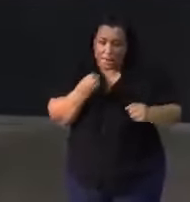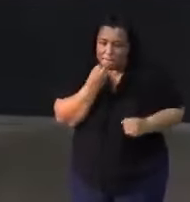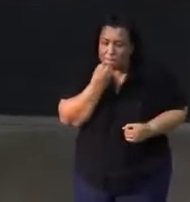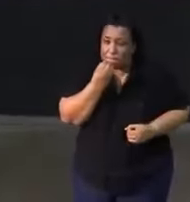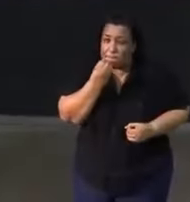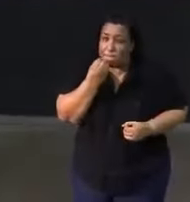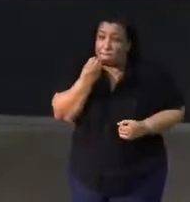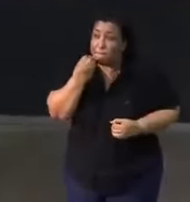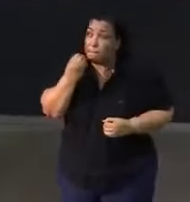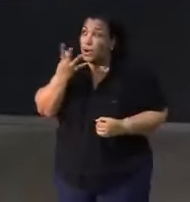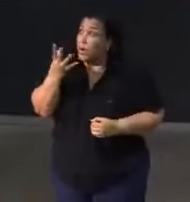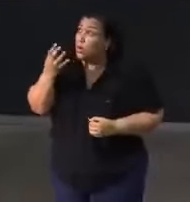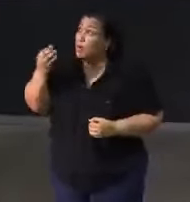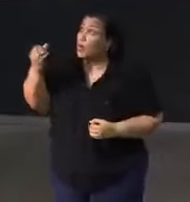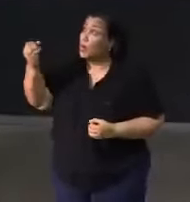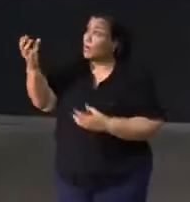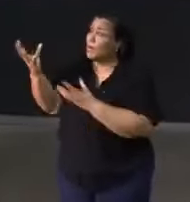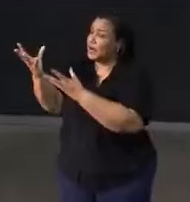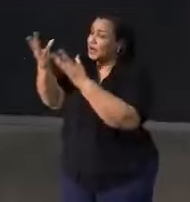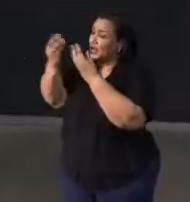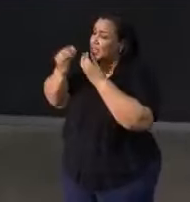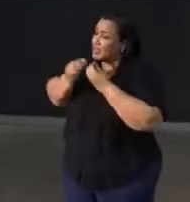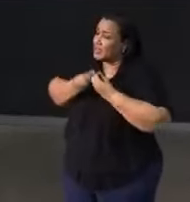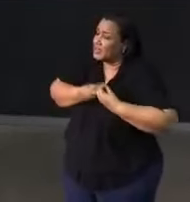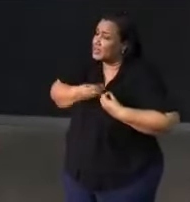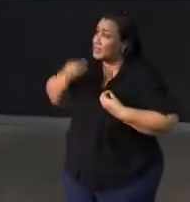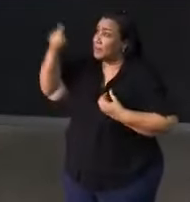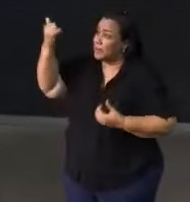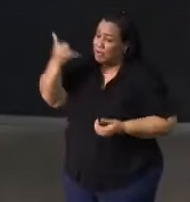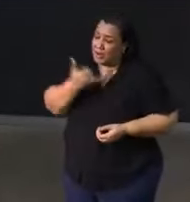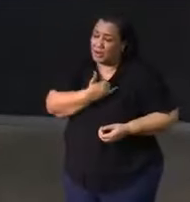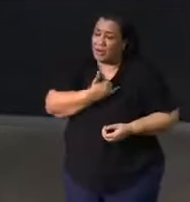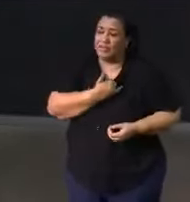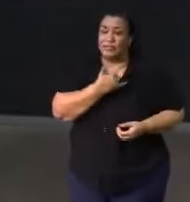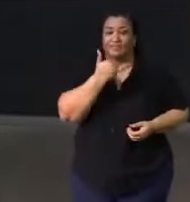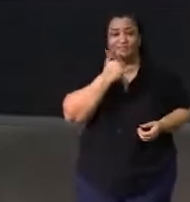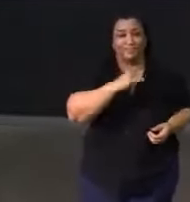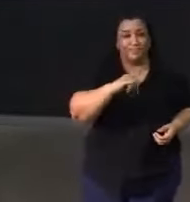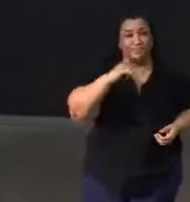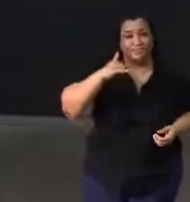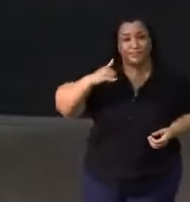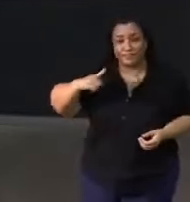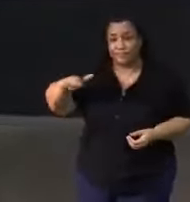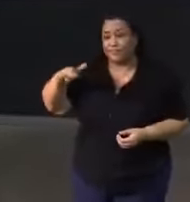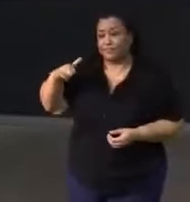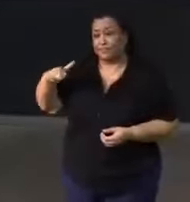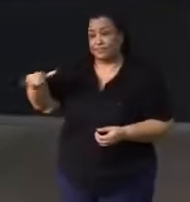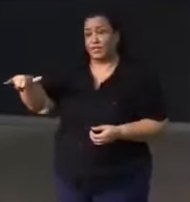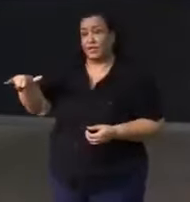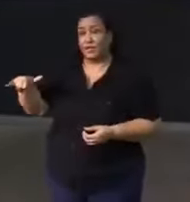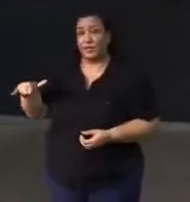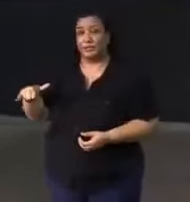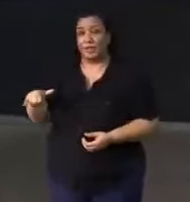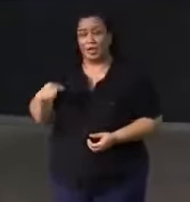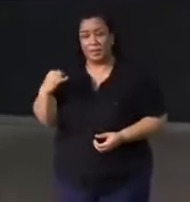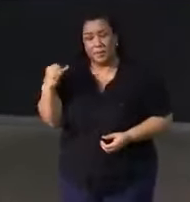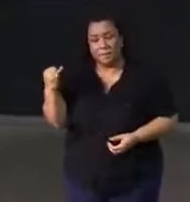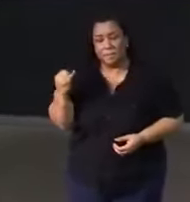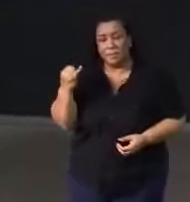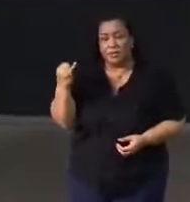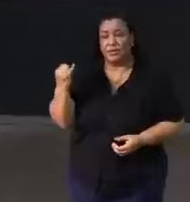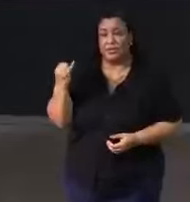receber a mensagem do Senhor. Certamente ela não vai voltar para Ele